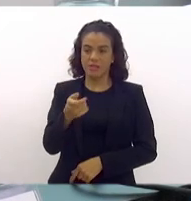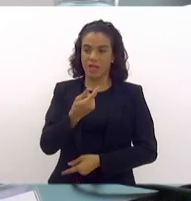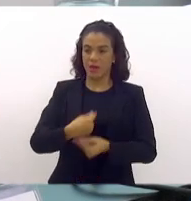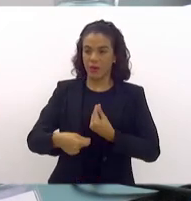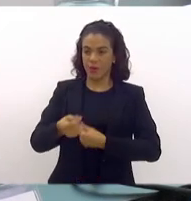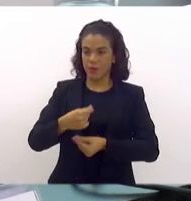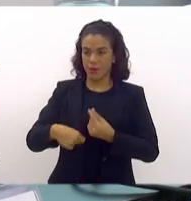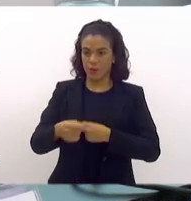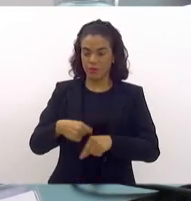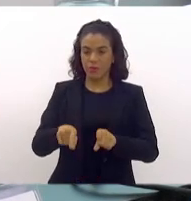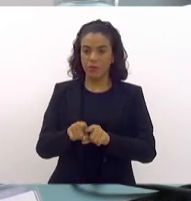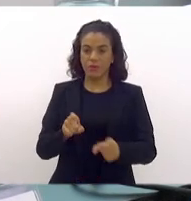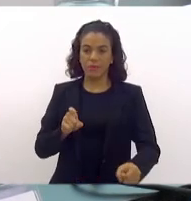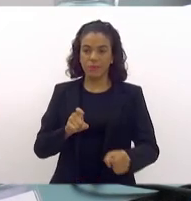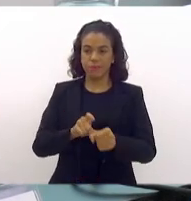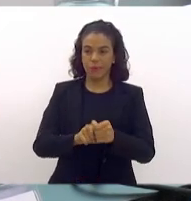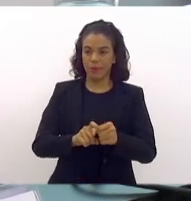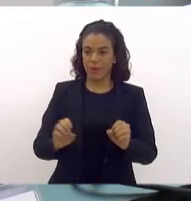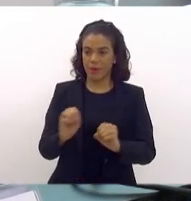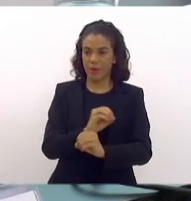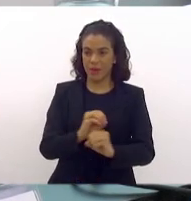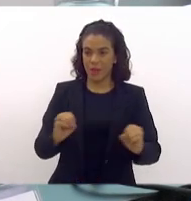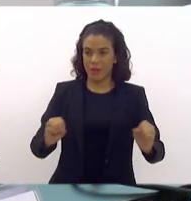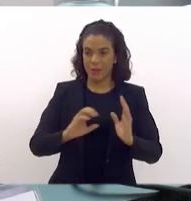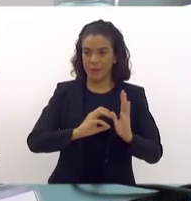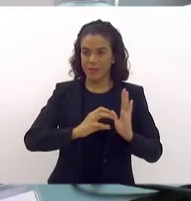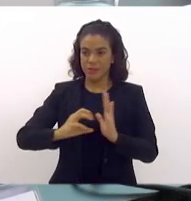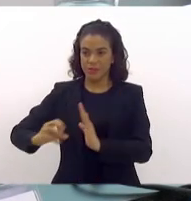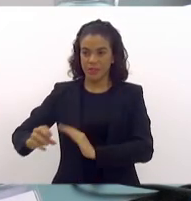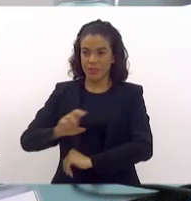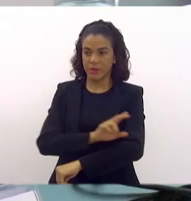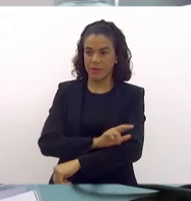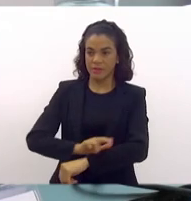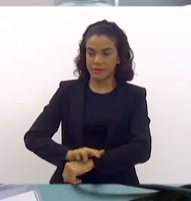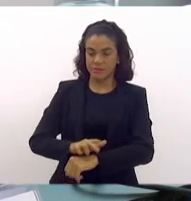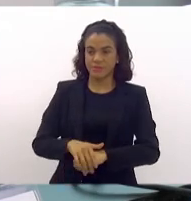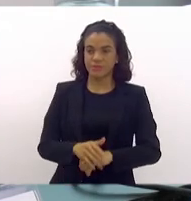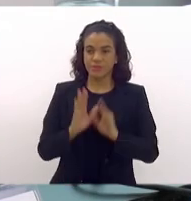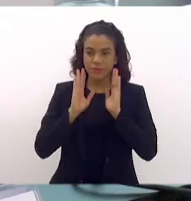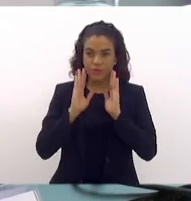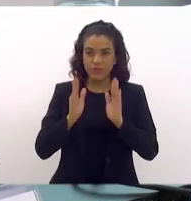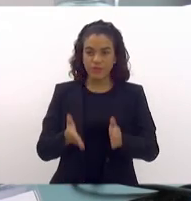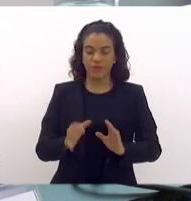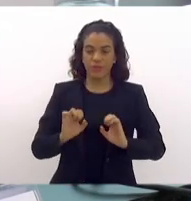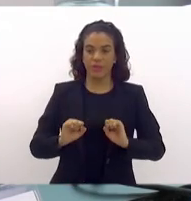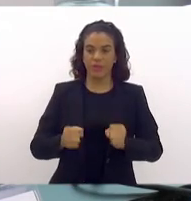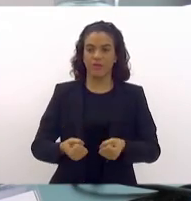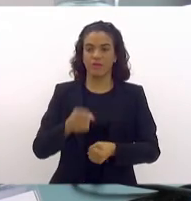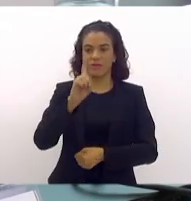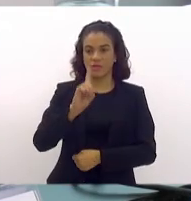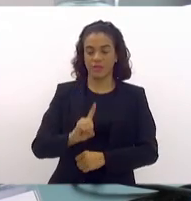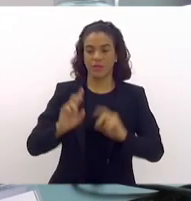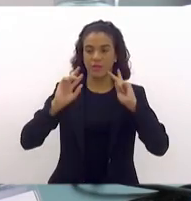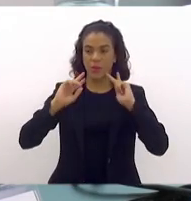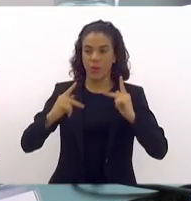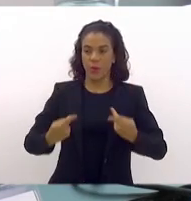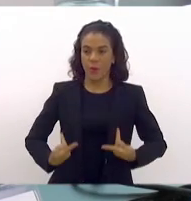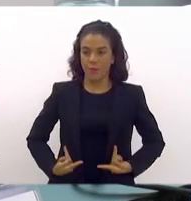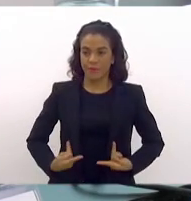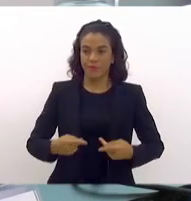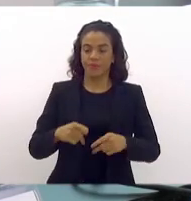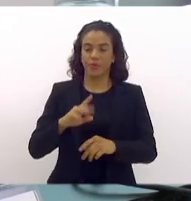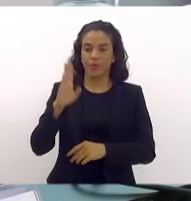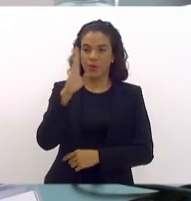sem vinculação político-partidária, religiosa ou racial, com foco na promoção e defesa dos direitos humanos na internet